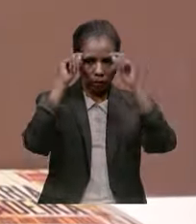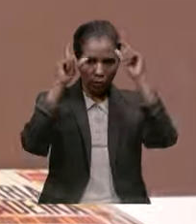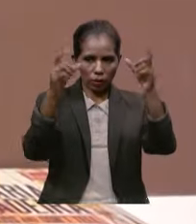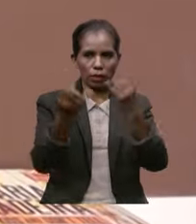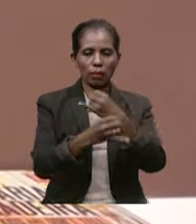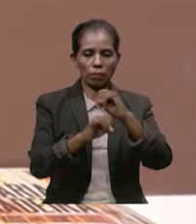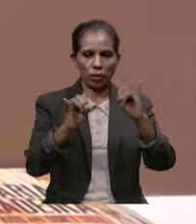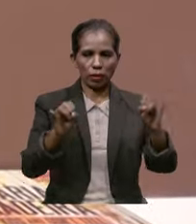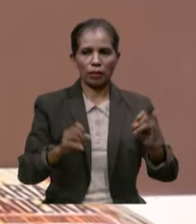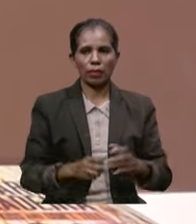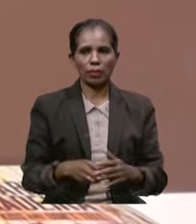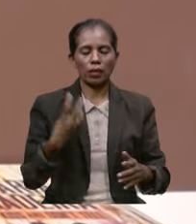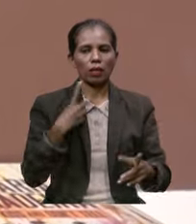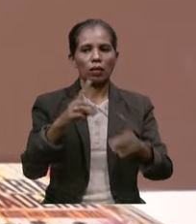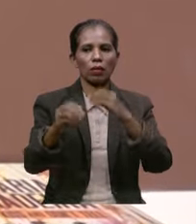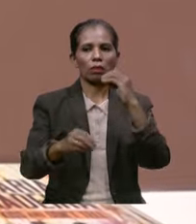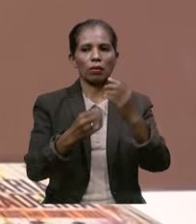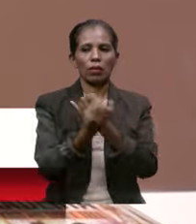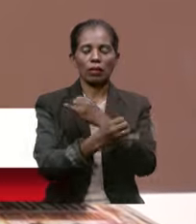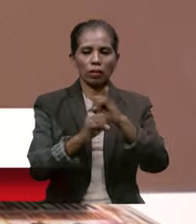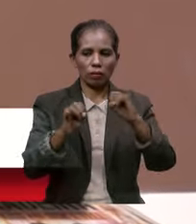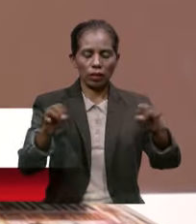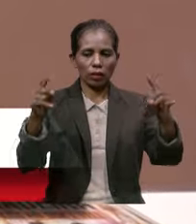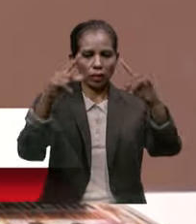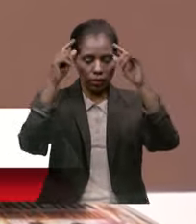Tamba quando eu escolhi a conquista da independência Timor Nian,